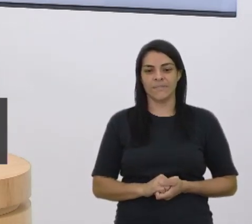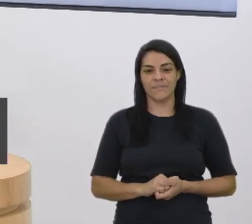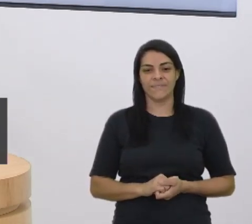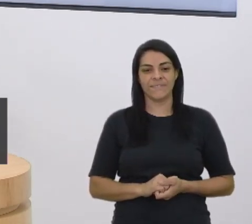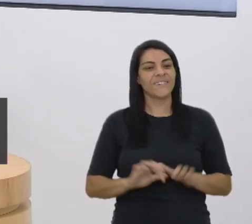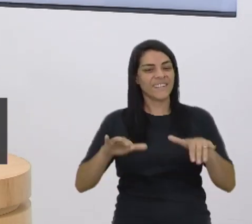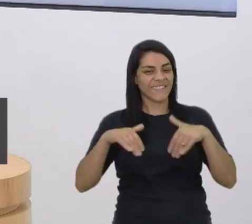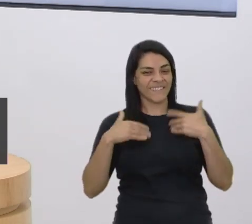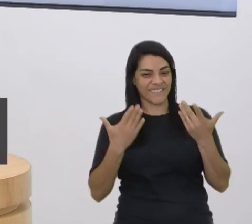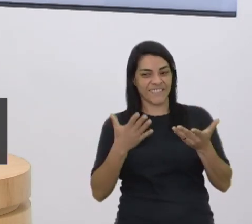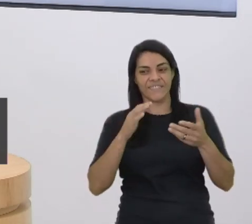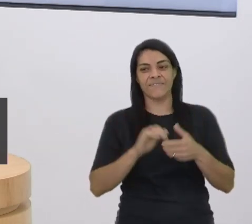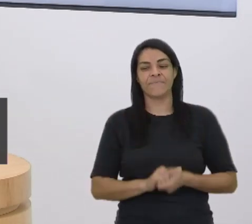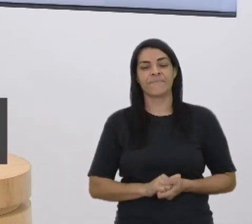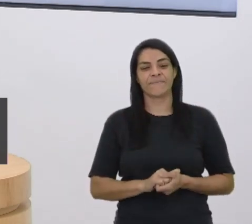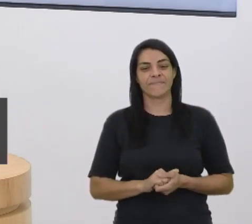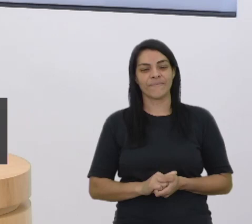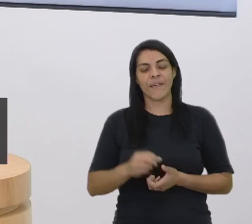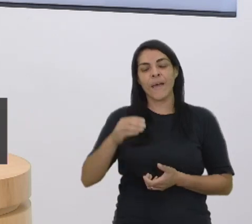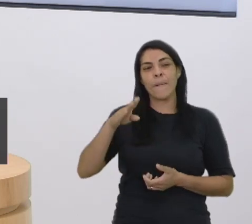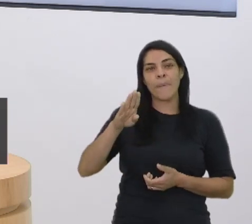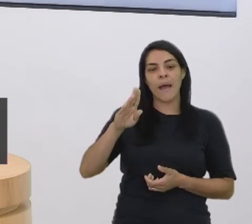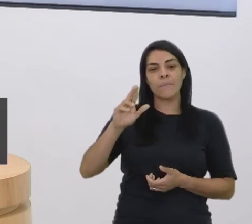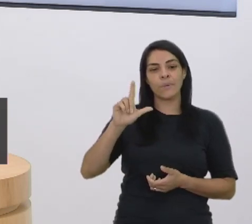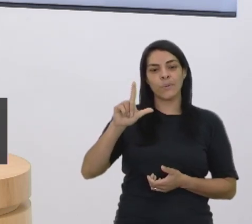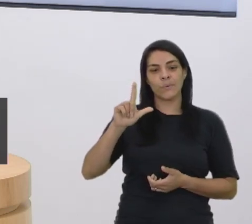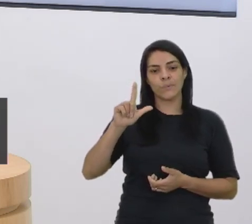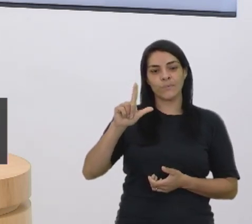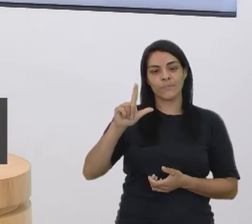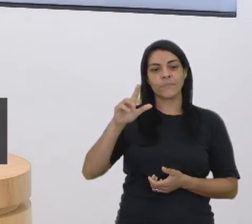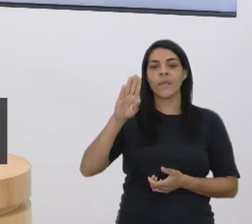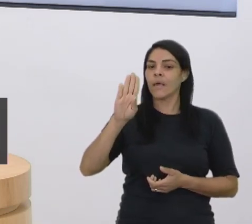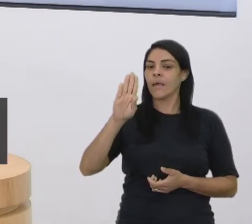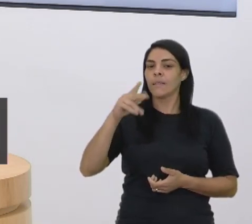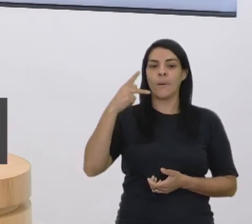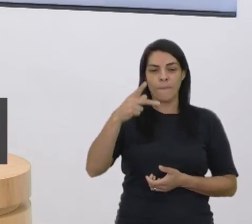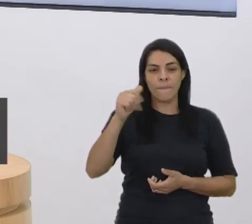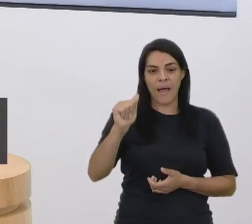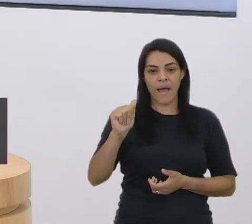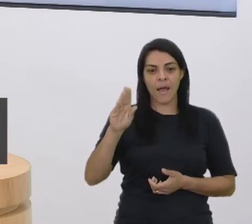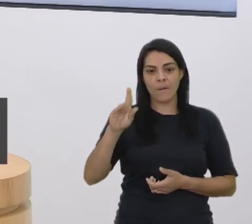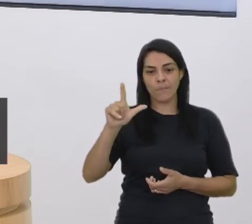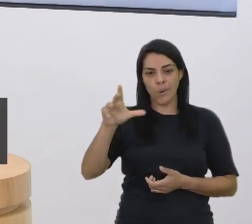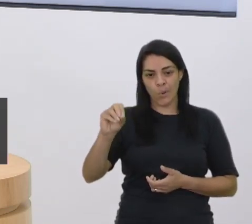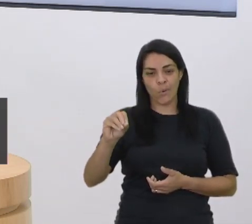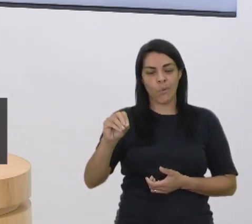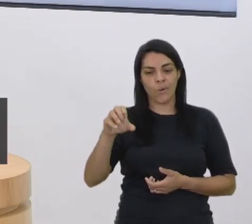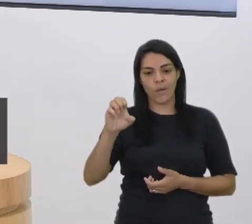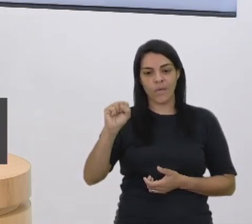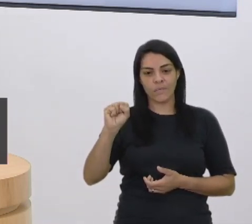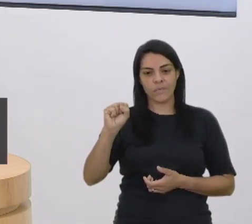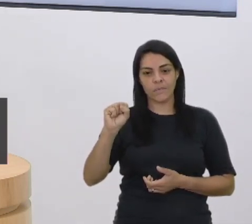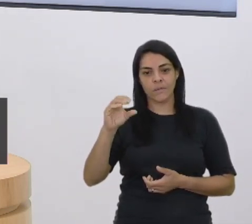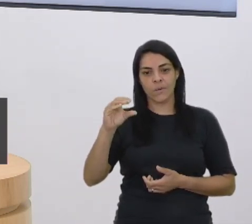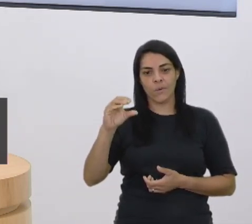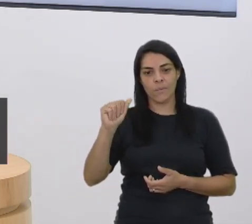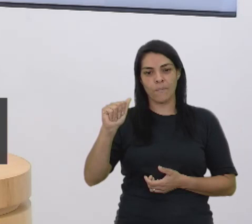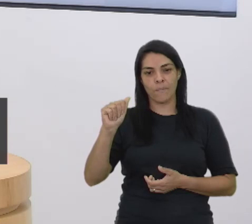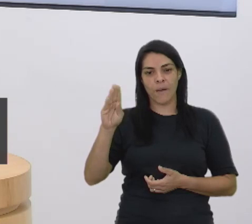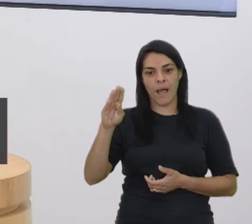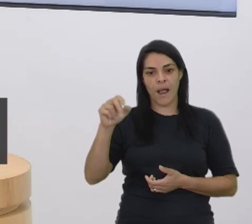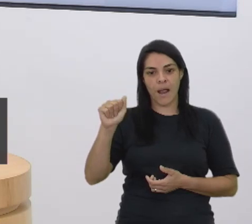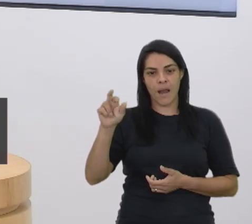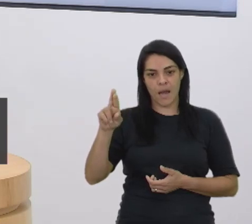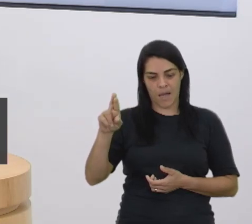do Pablo Escobar, mas o Pablo Escobar, um ponto que eu vou trazer do Pablo Escobar, é que ele trouxe hipopótamos para